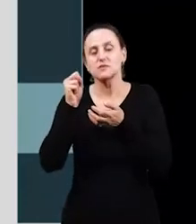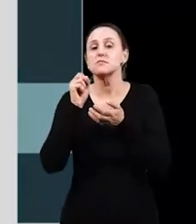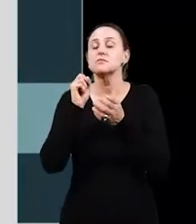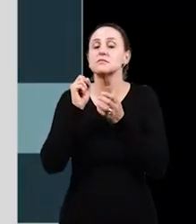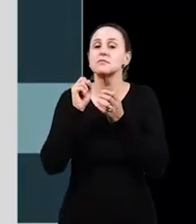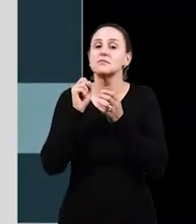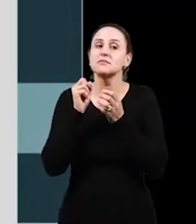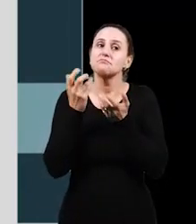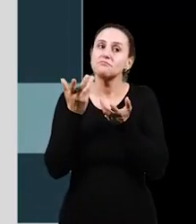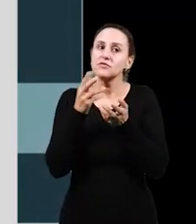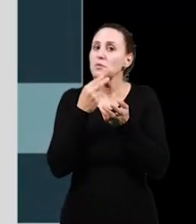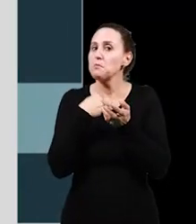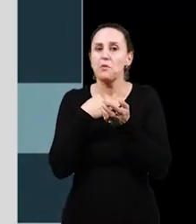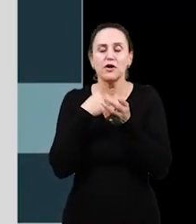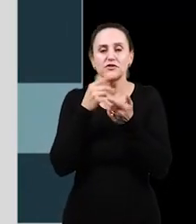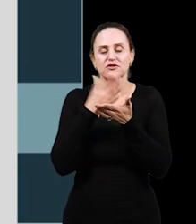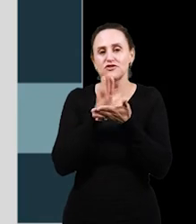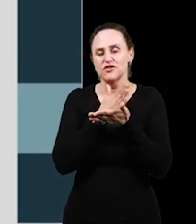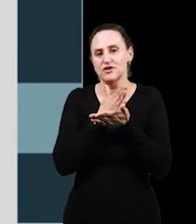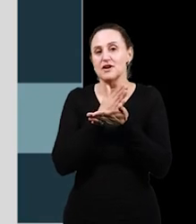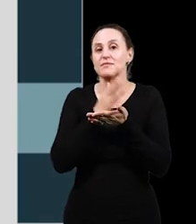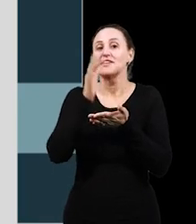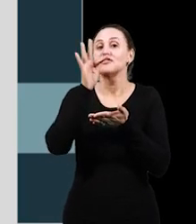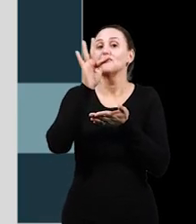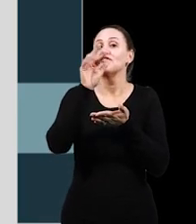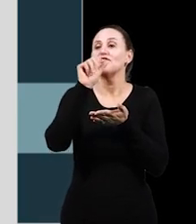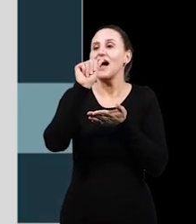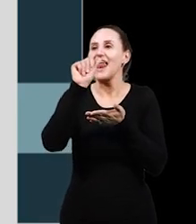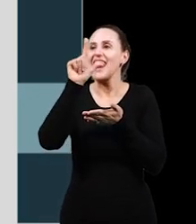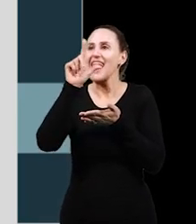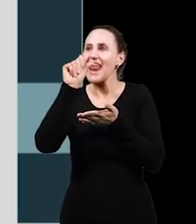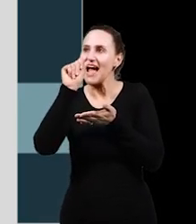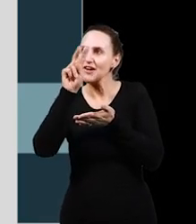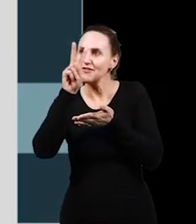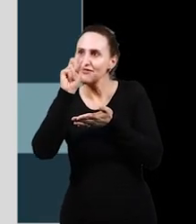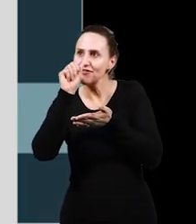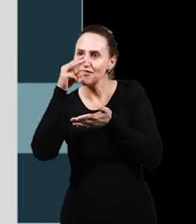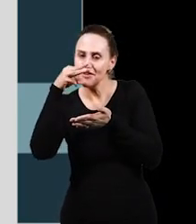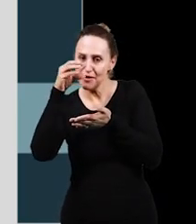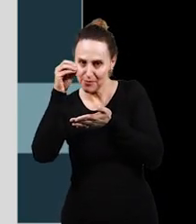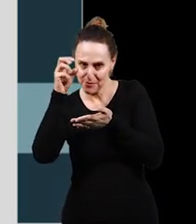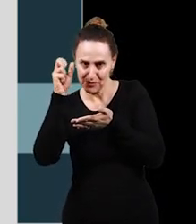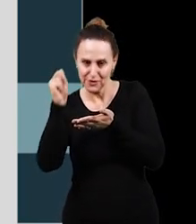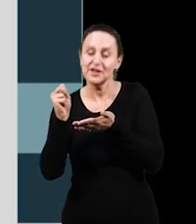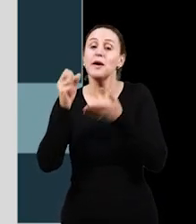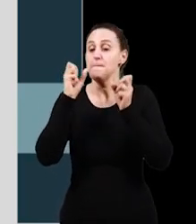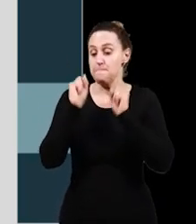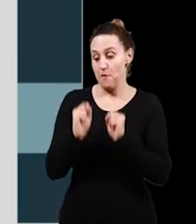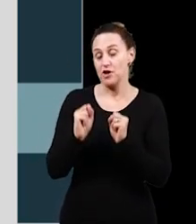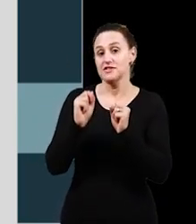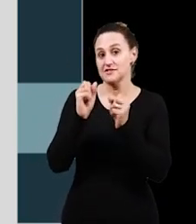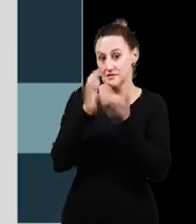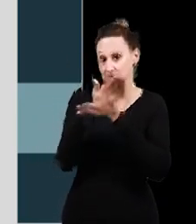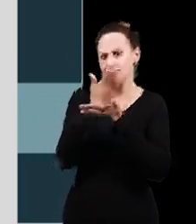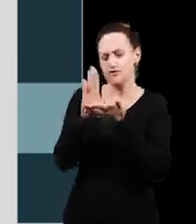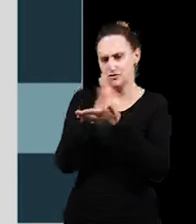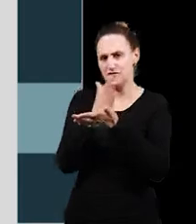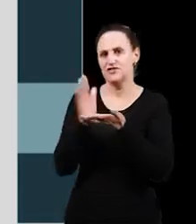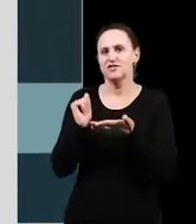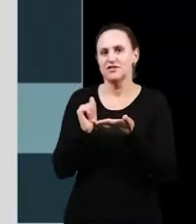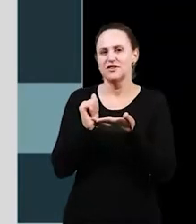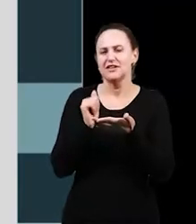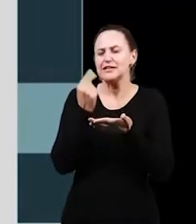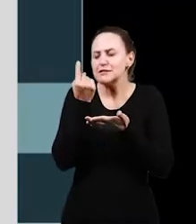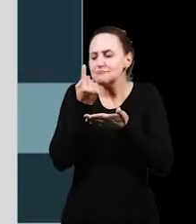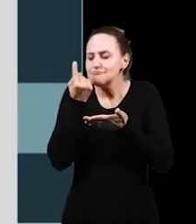vamos a gente pode dividir em radical vogal temática desinência demore tempo e desinência de número de pessoa que